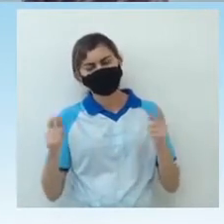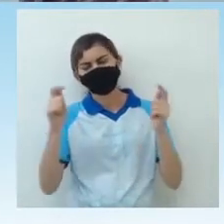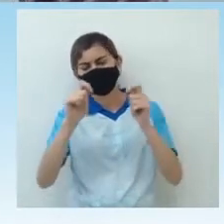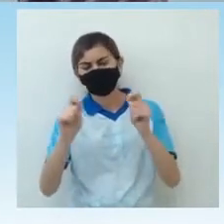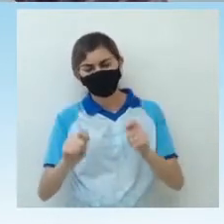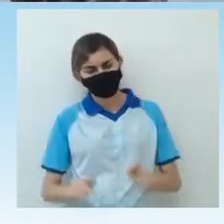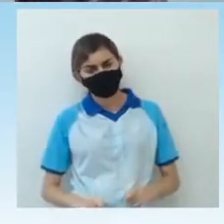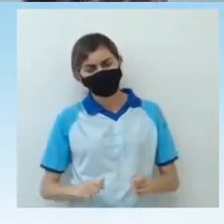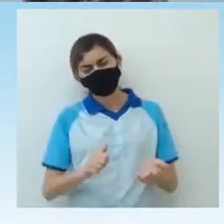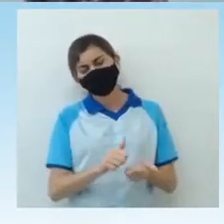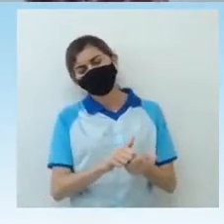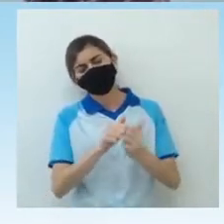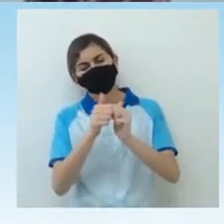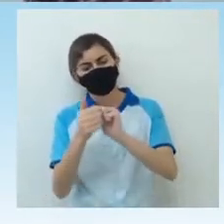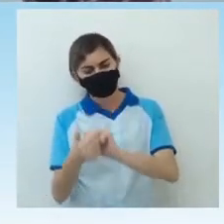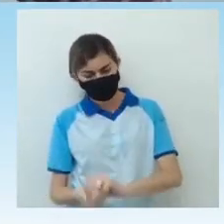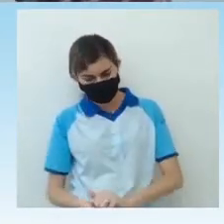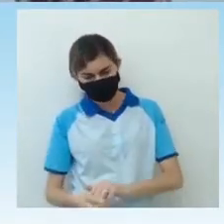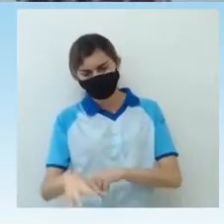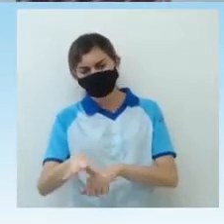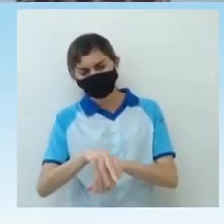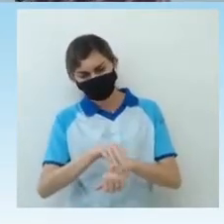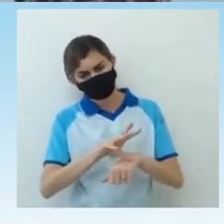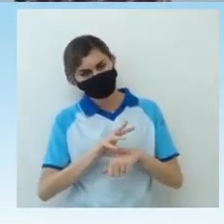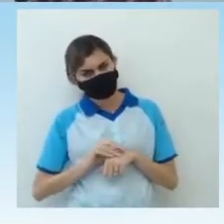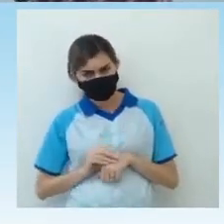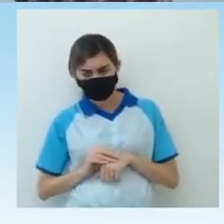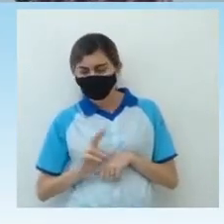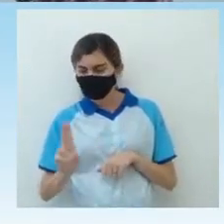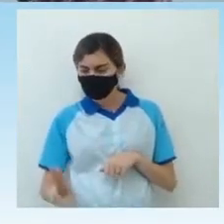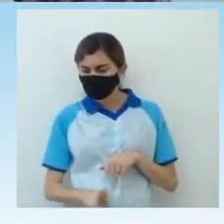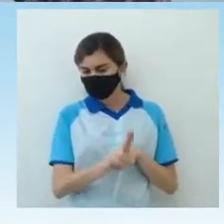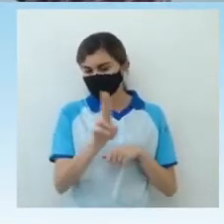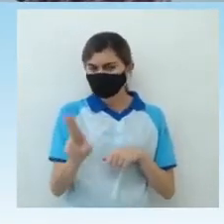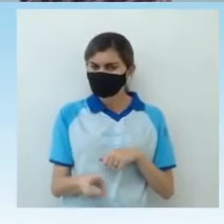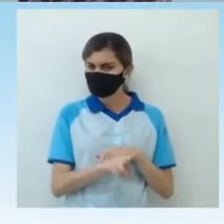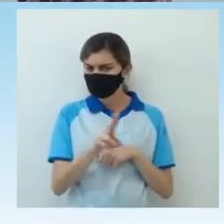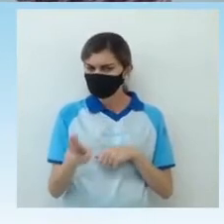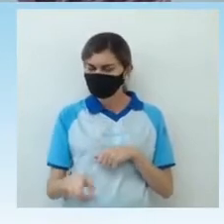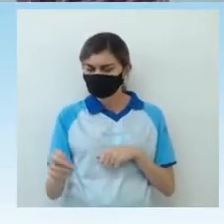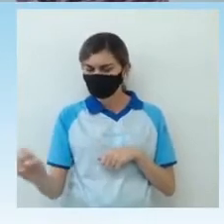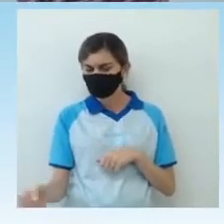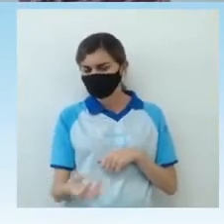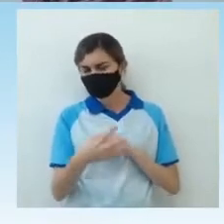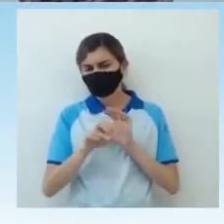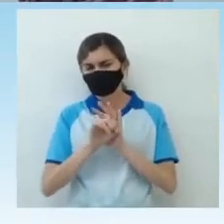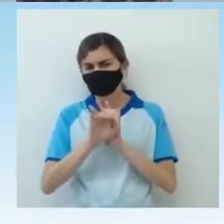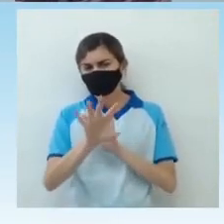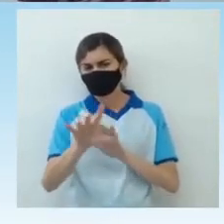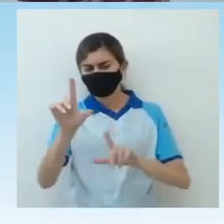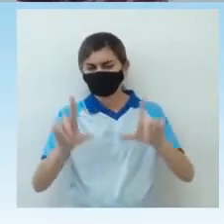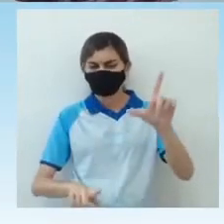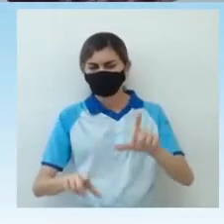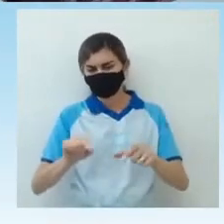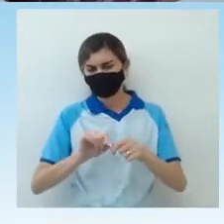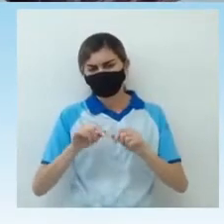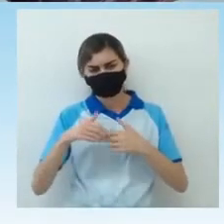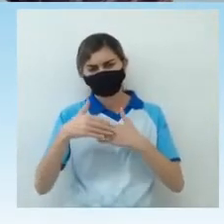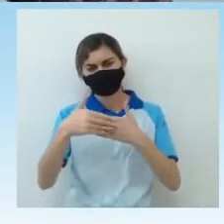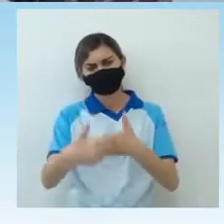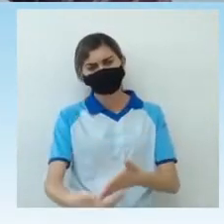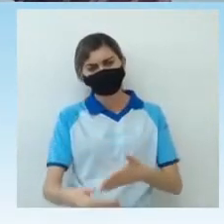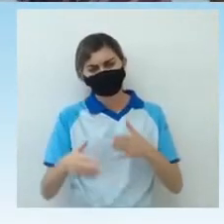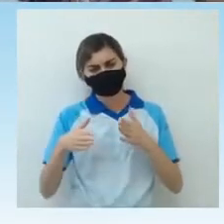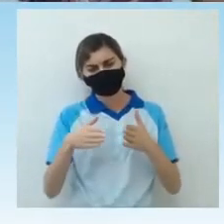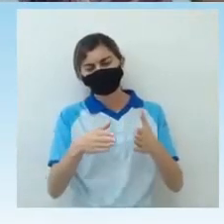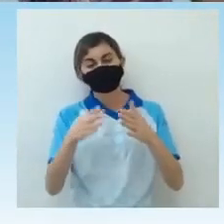artistas adaptaram, pegaram essa maneira de utilização dessas novas mídias e fizeram seu caminho dentro da